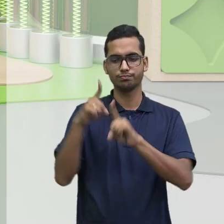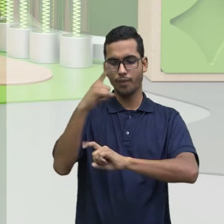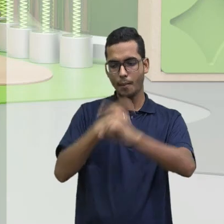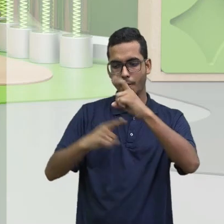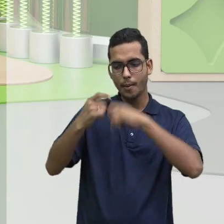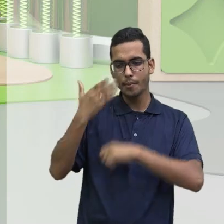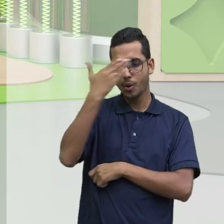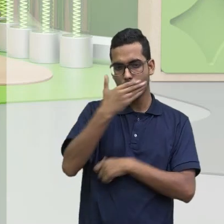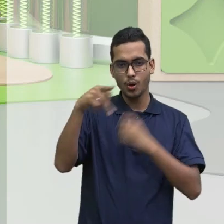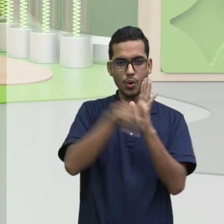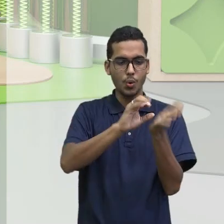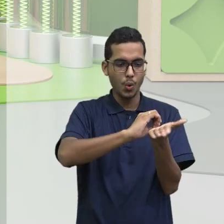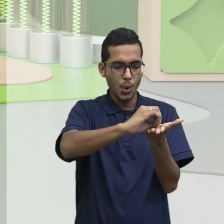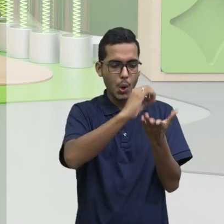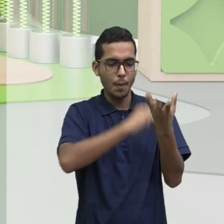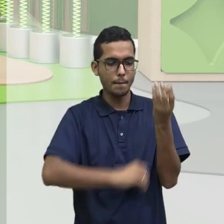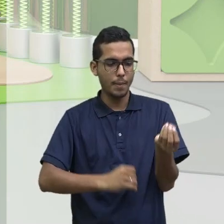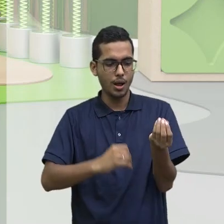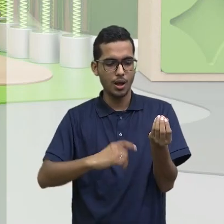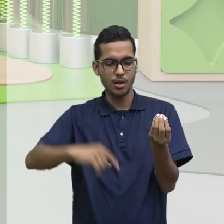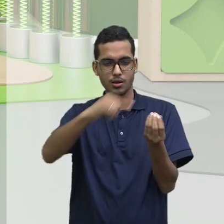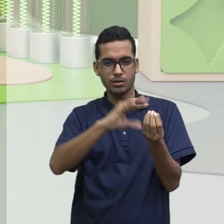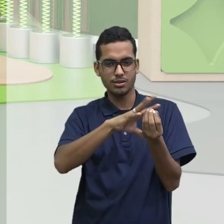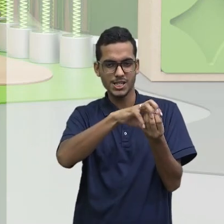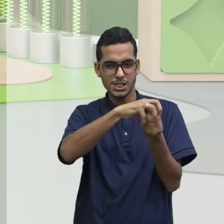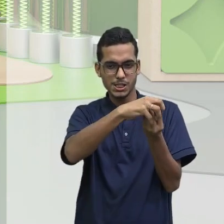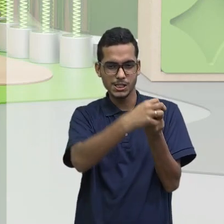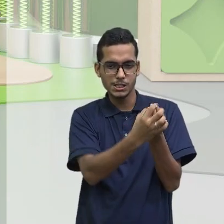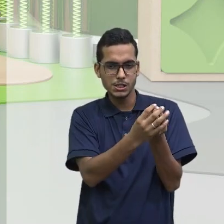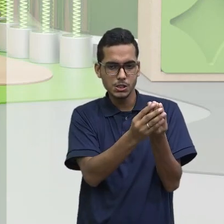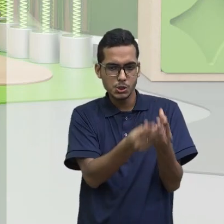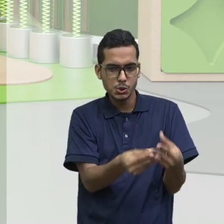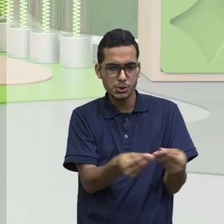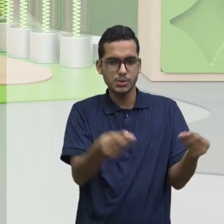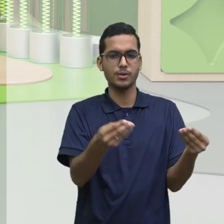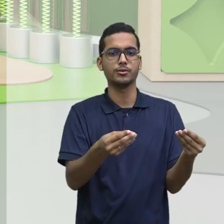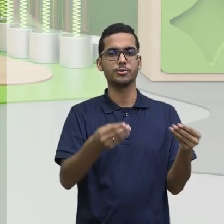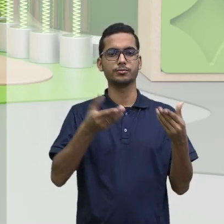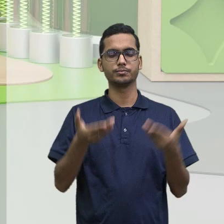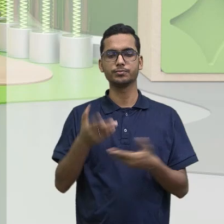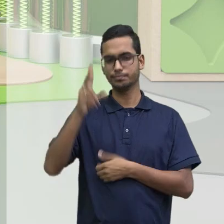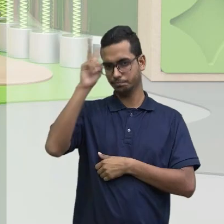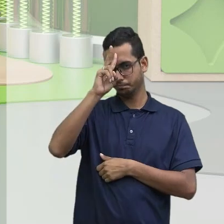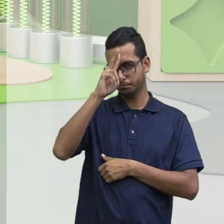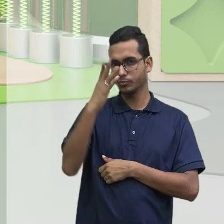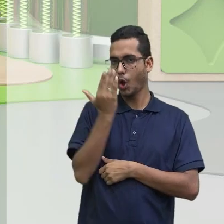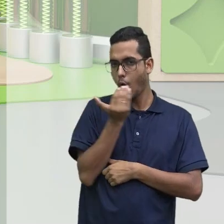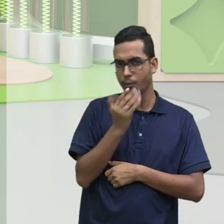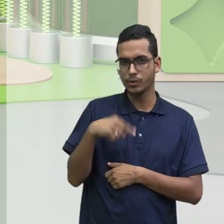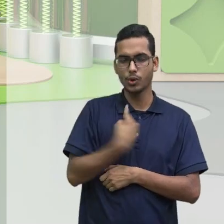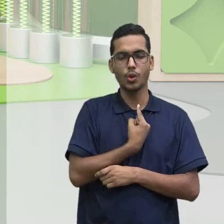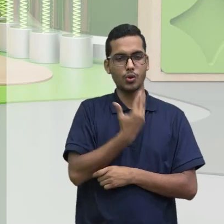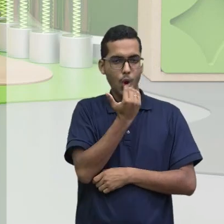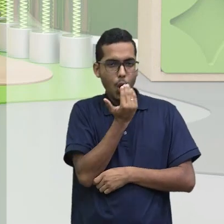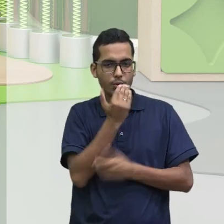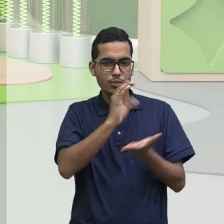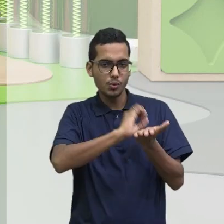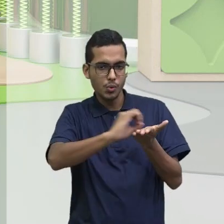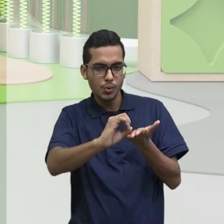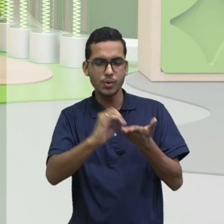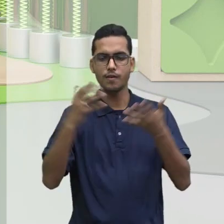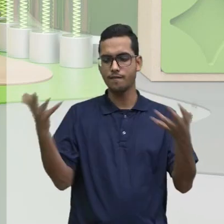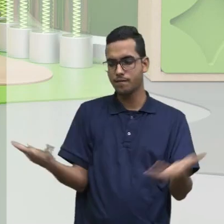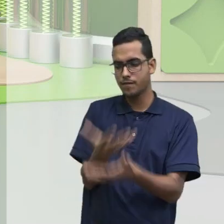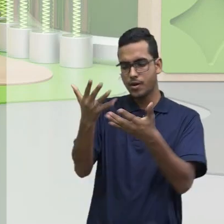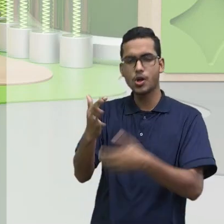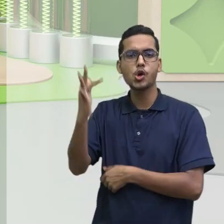matéria orgânica. E aí lembre-se, que esses alimentos que nós consumimos, eles são matéria orgânica, porque afinal de contas, frutas,